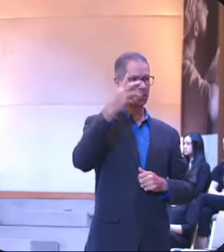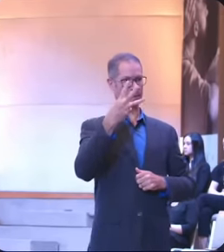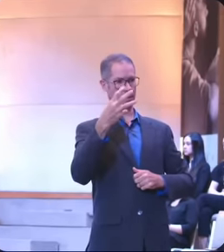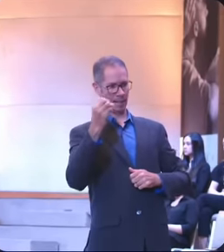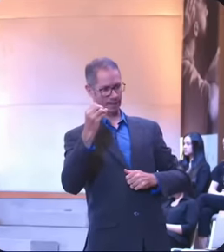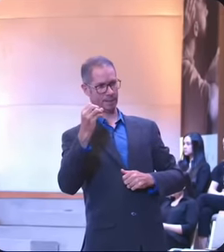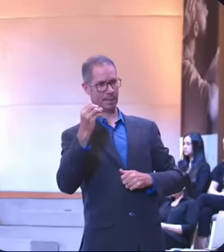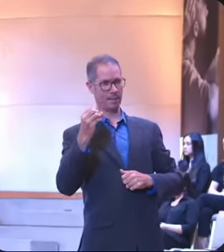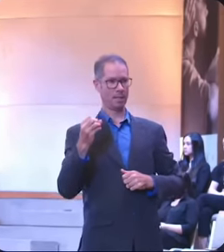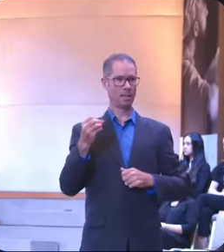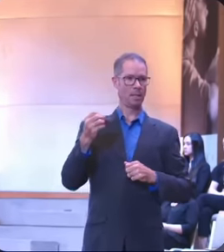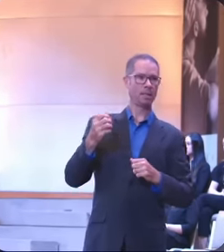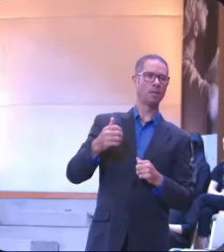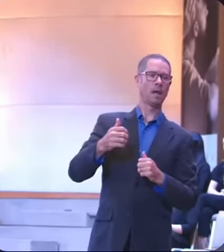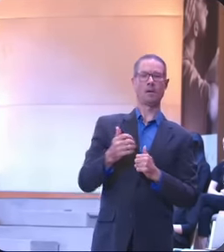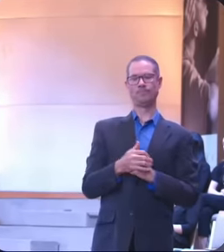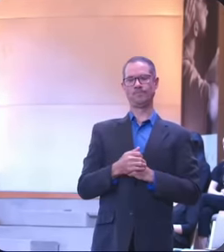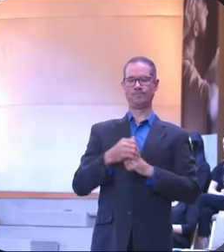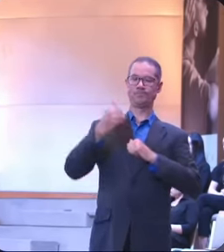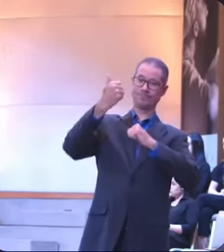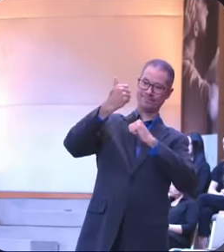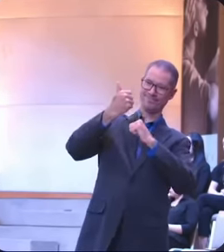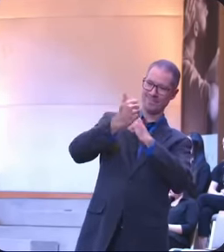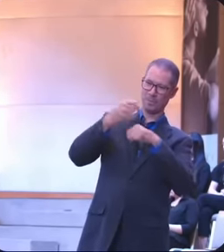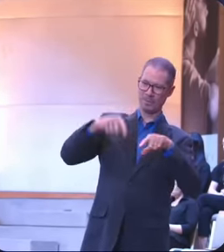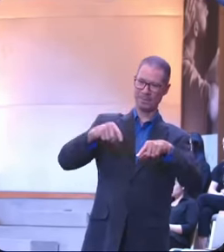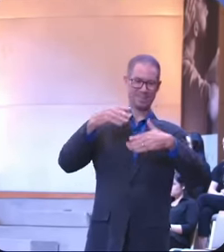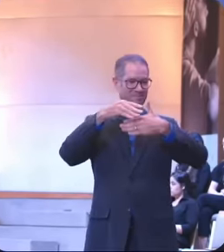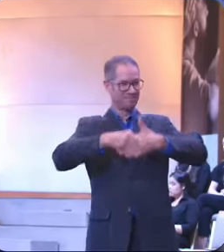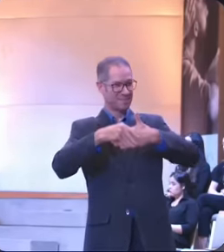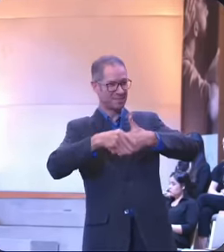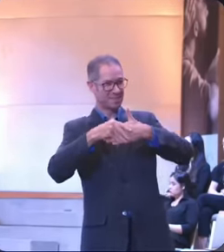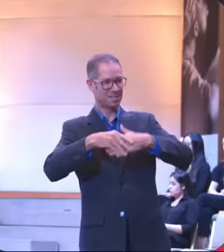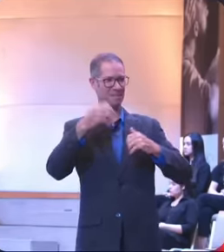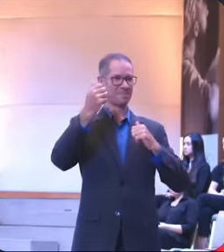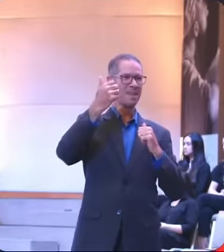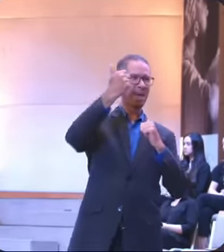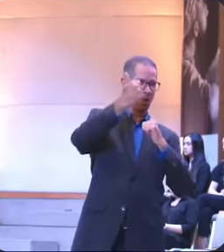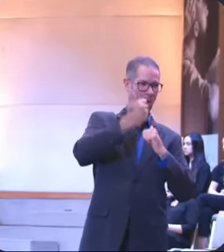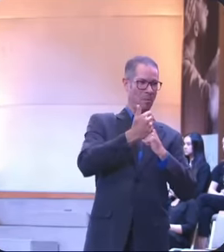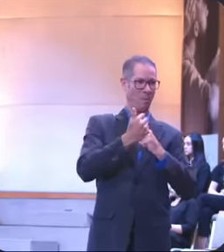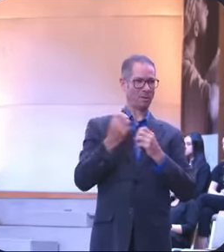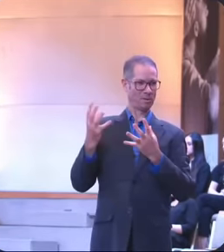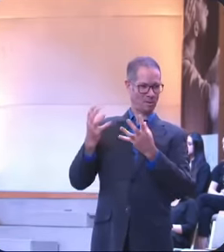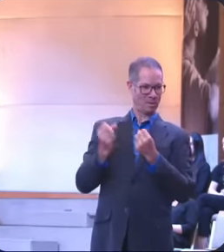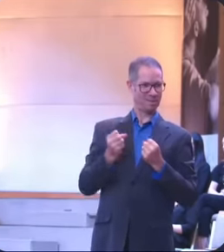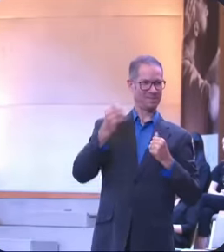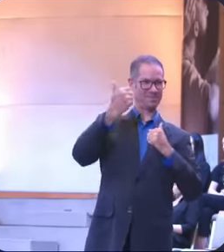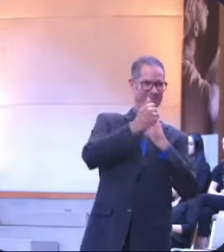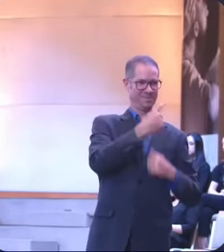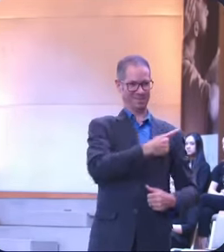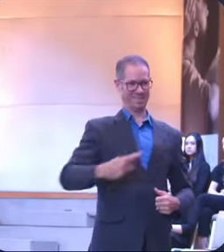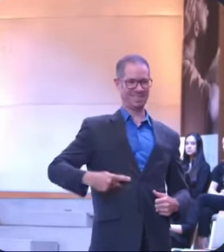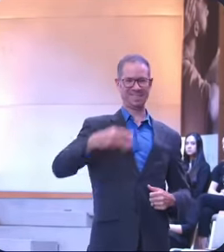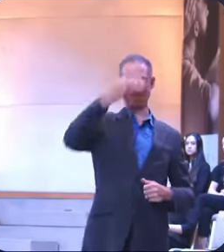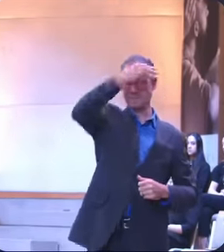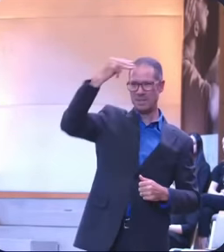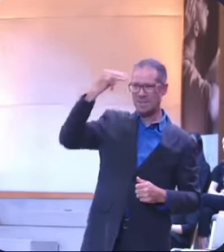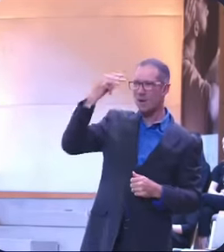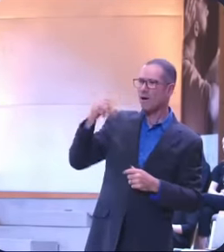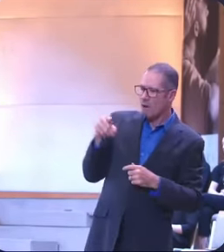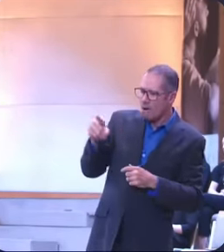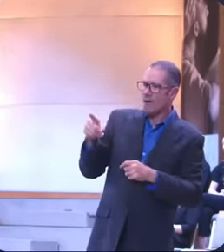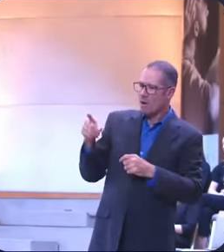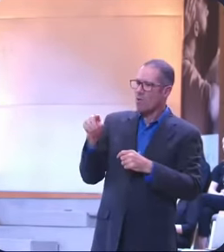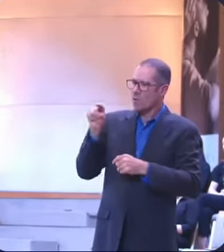dia da posse, da nossa despedida, e da posse do Michel, e disse para Mirna: Mirna, você precisa